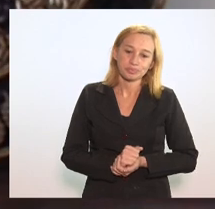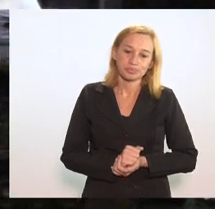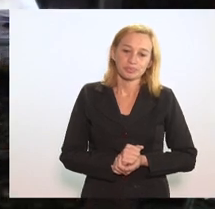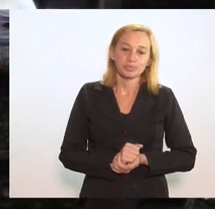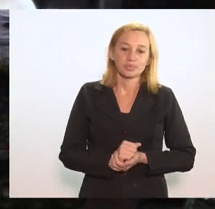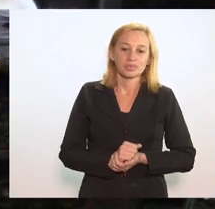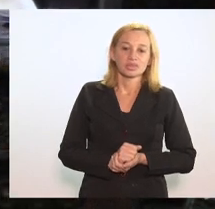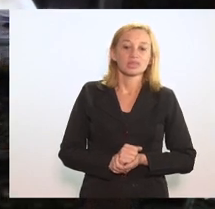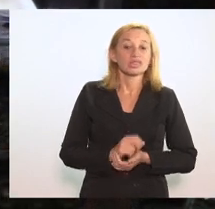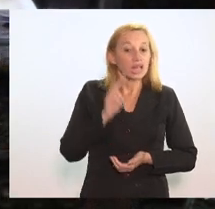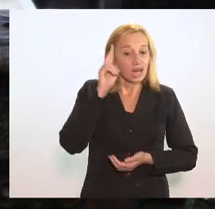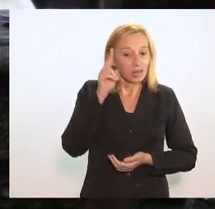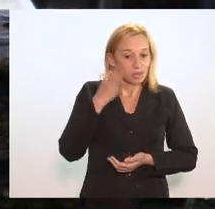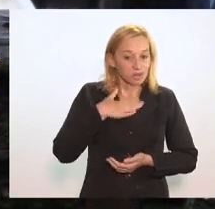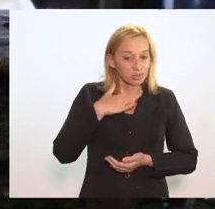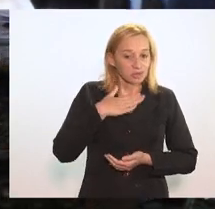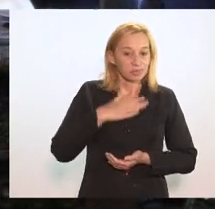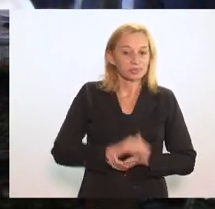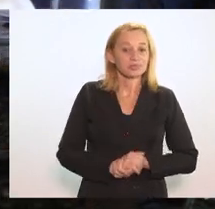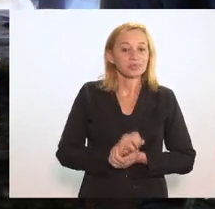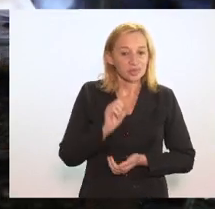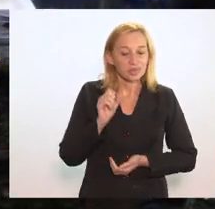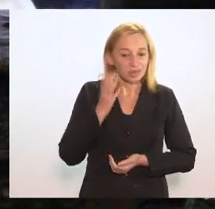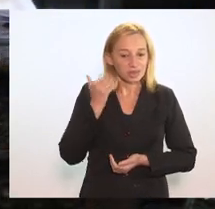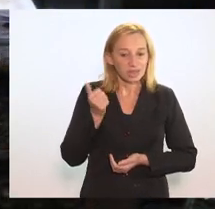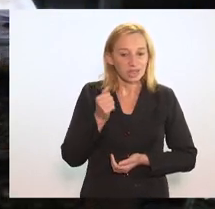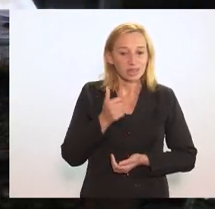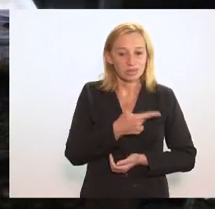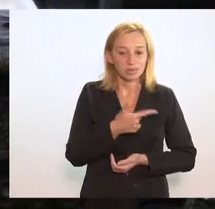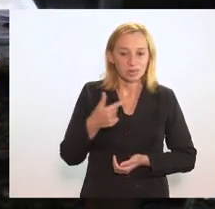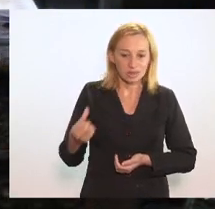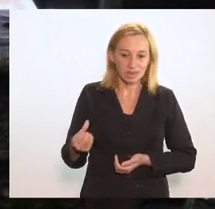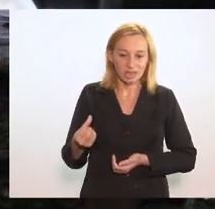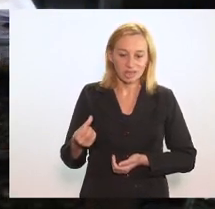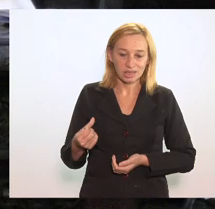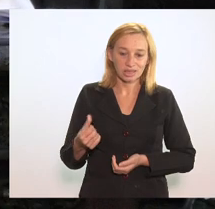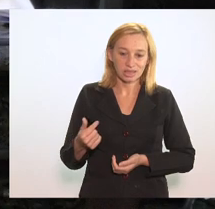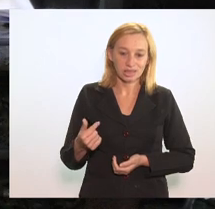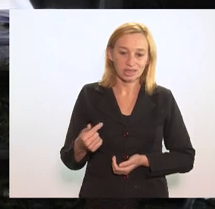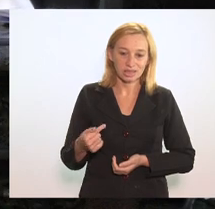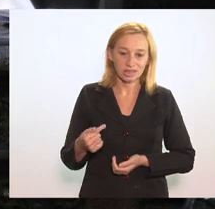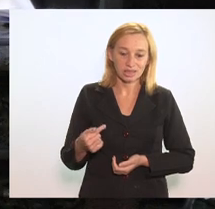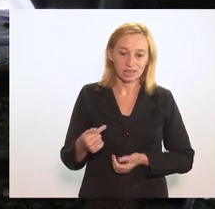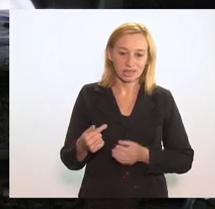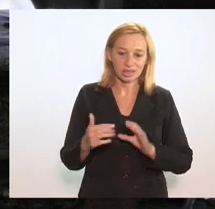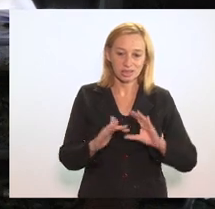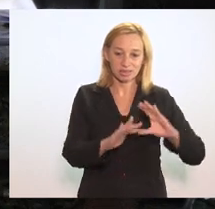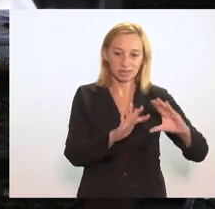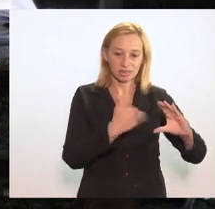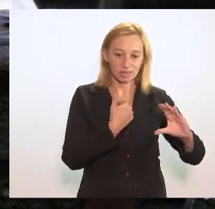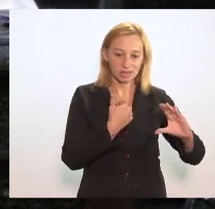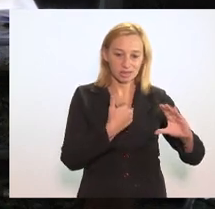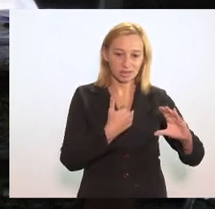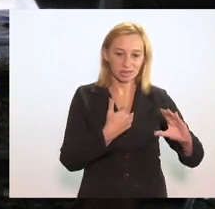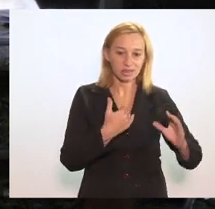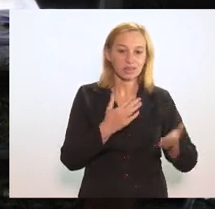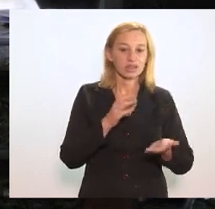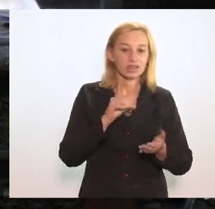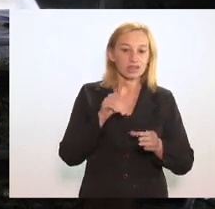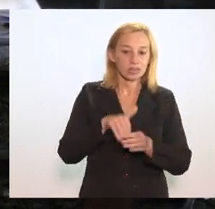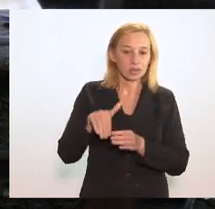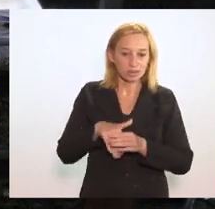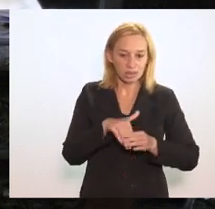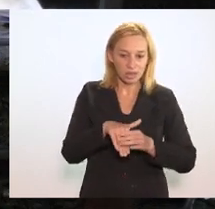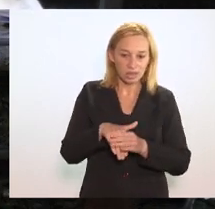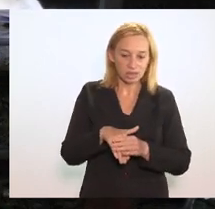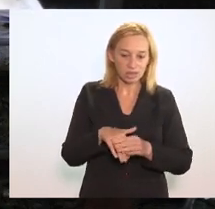sei, deputado, pequeno mas, amigo. Como eu digo, desde 2007 há vários pedidos de inclusão. Tem que trazer aqui que também votar não significa que estará